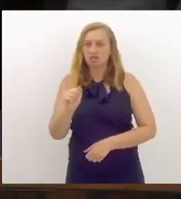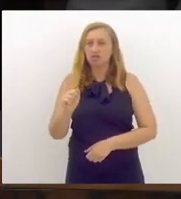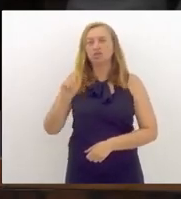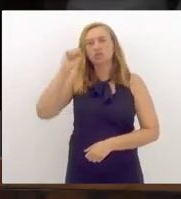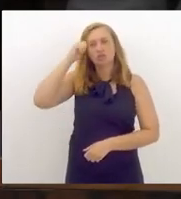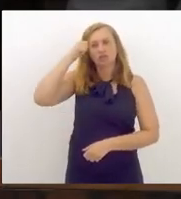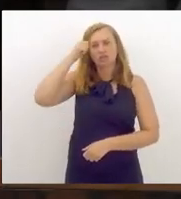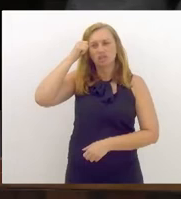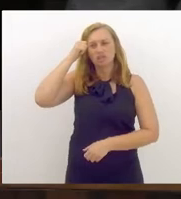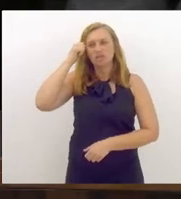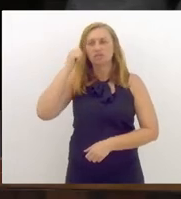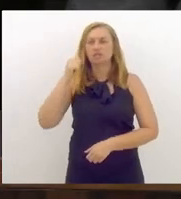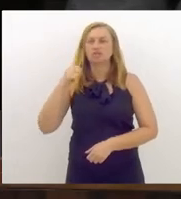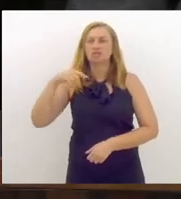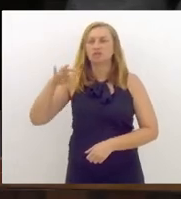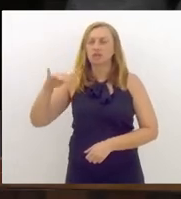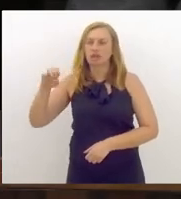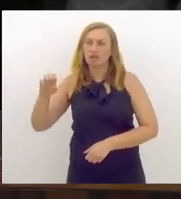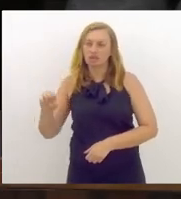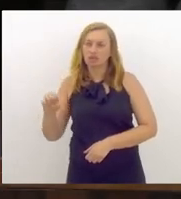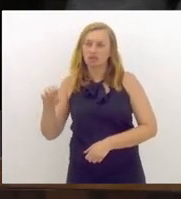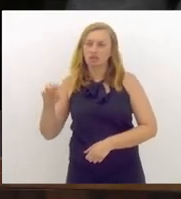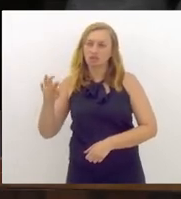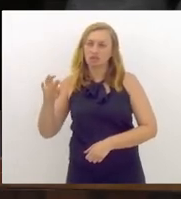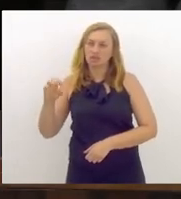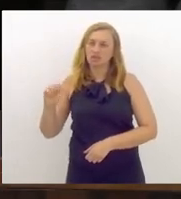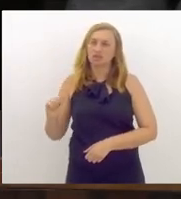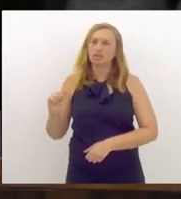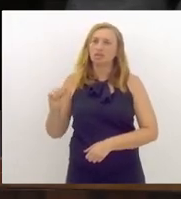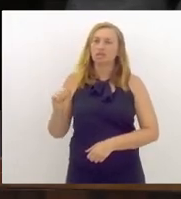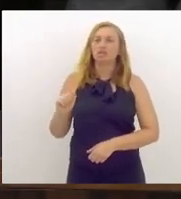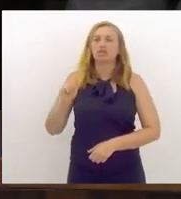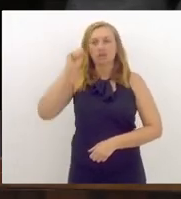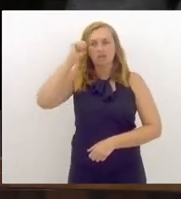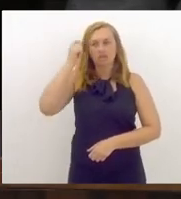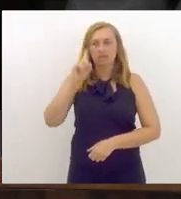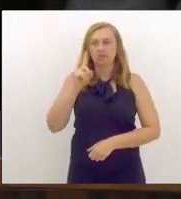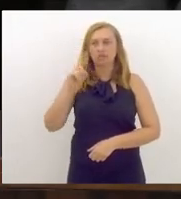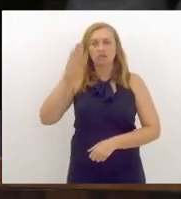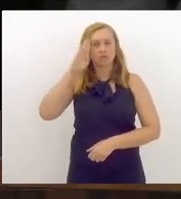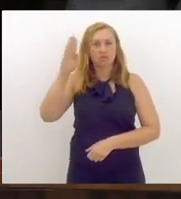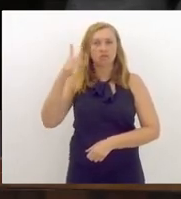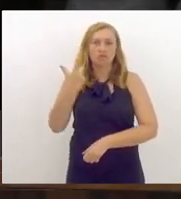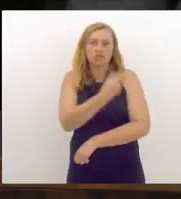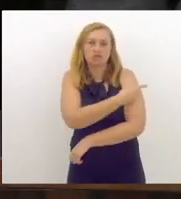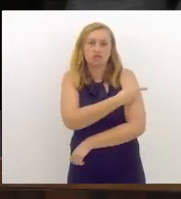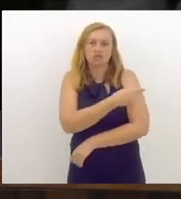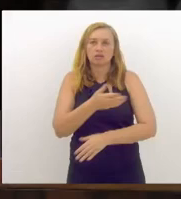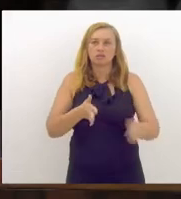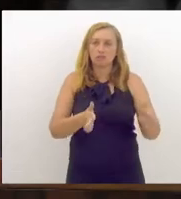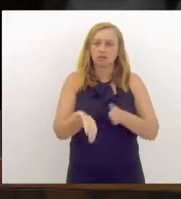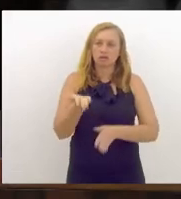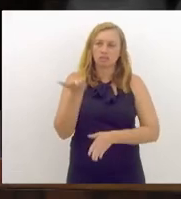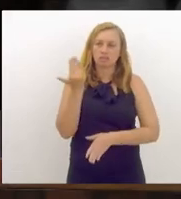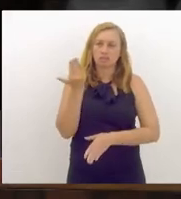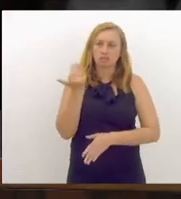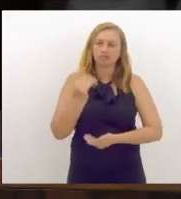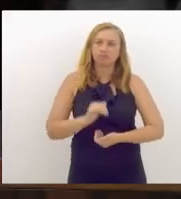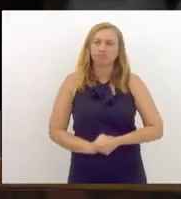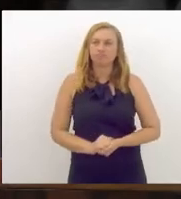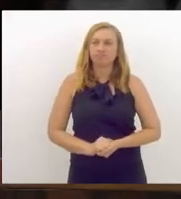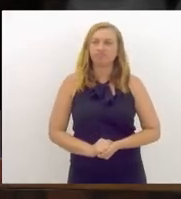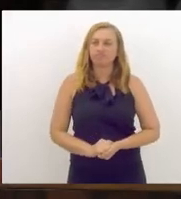sua alegria não terem sido elencadas como prioridade para vacina aquela época se foi uma